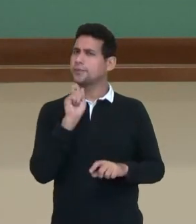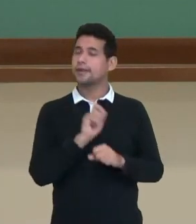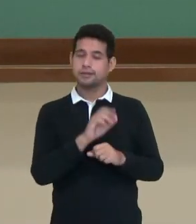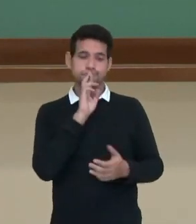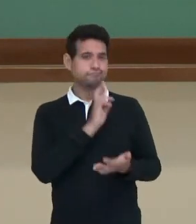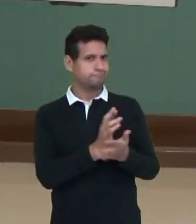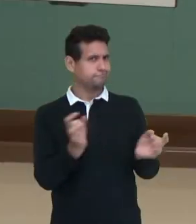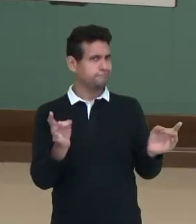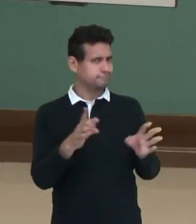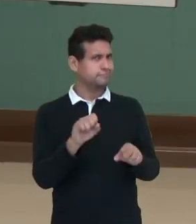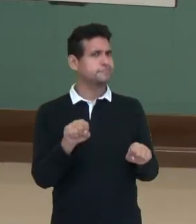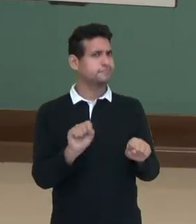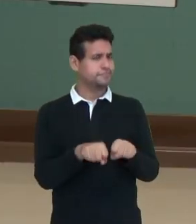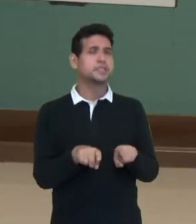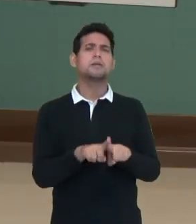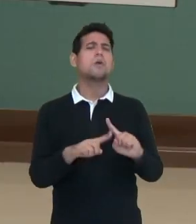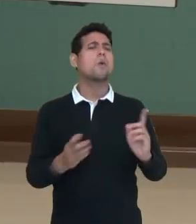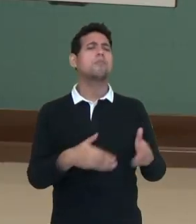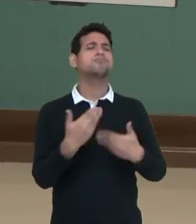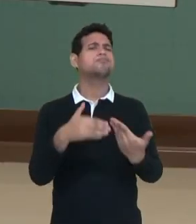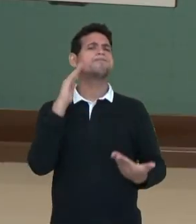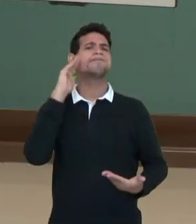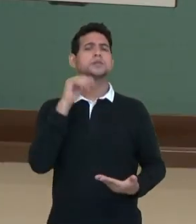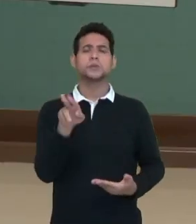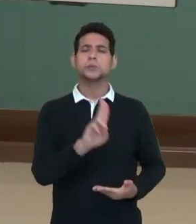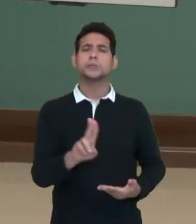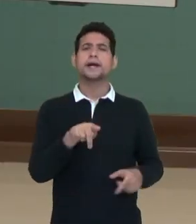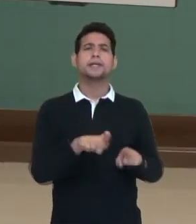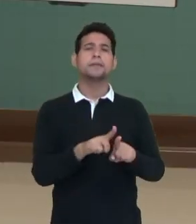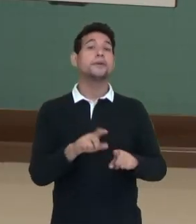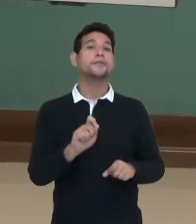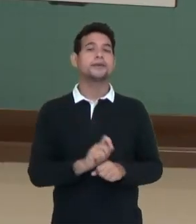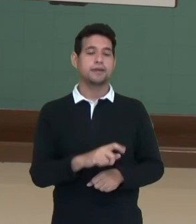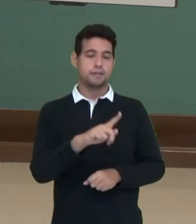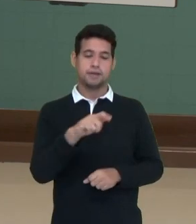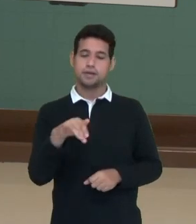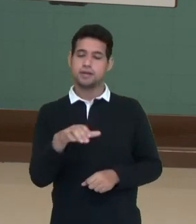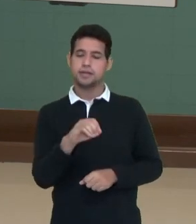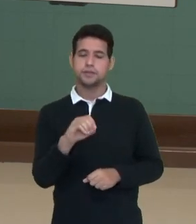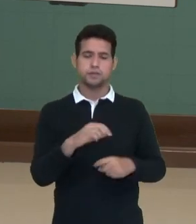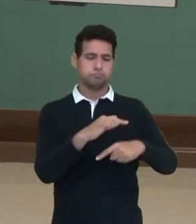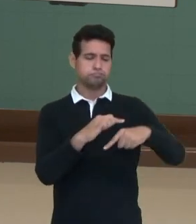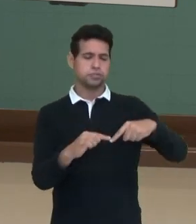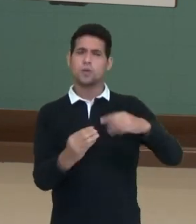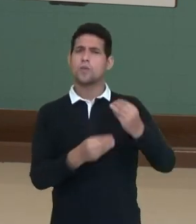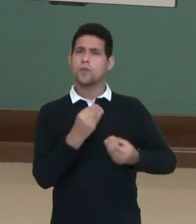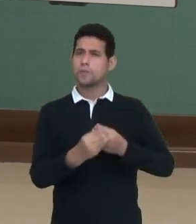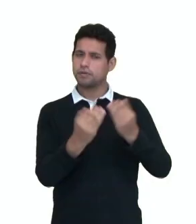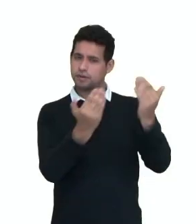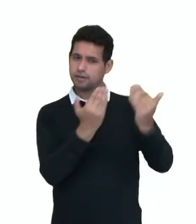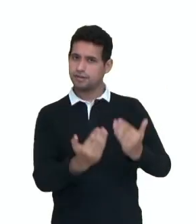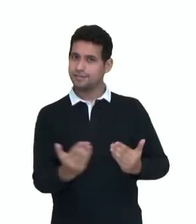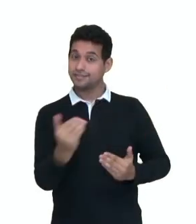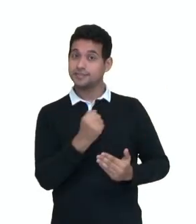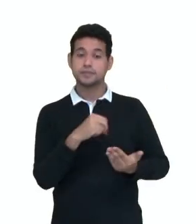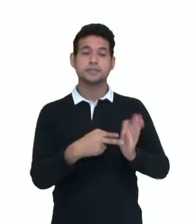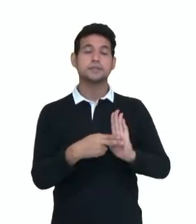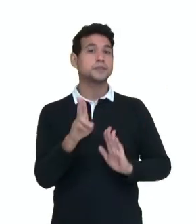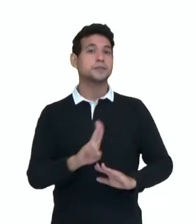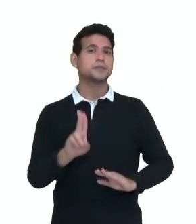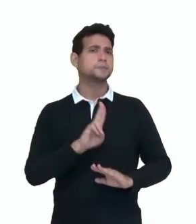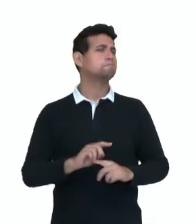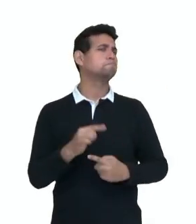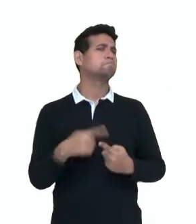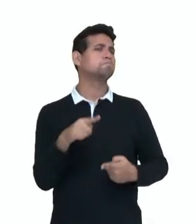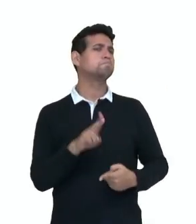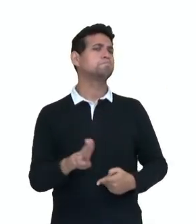responder também, né? Qual que é a principal utilidade, então, do plano inclinado? Bora lá, então, conferir. Ele é usado para